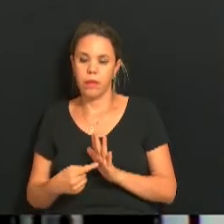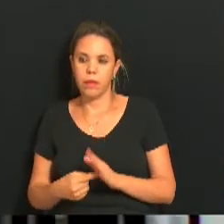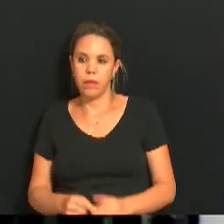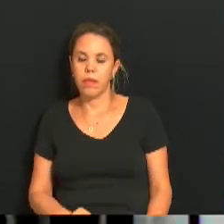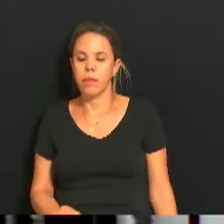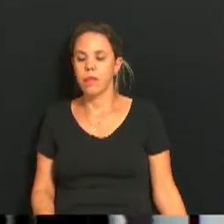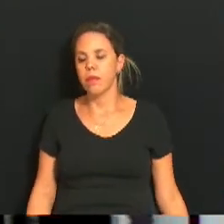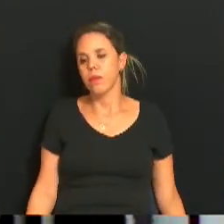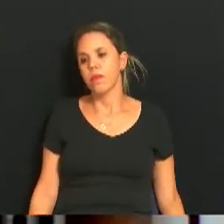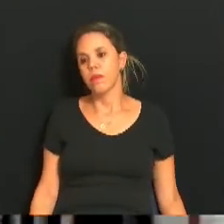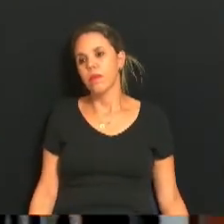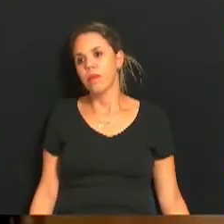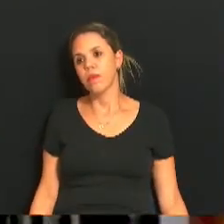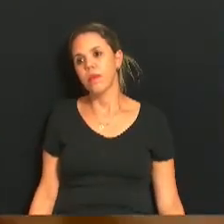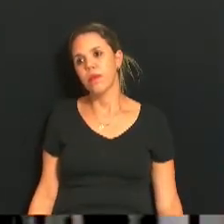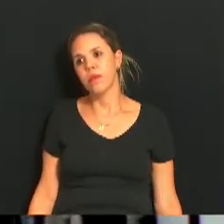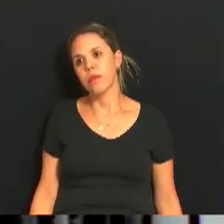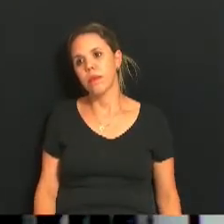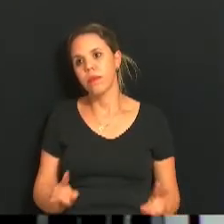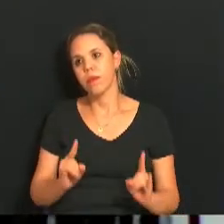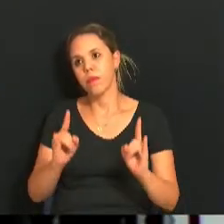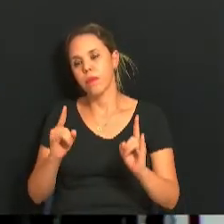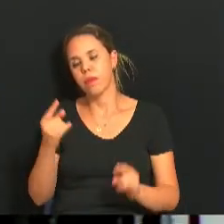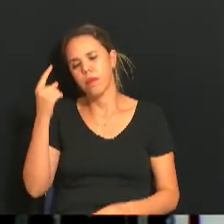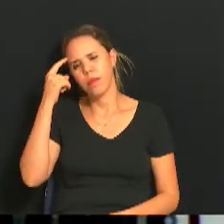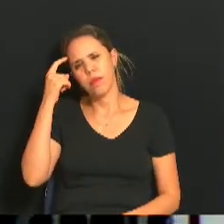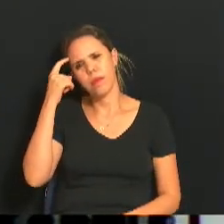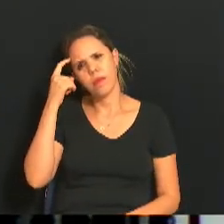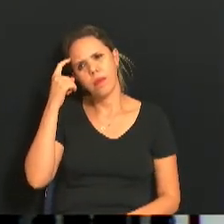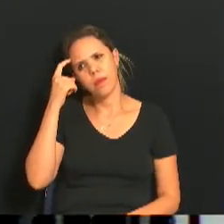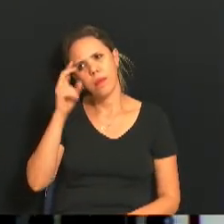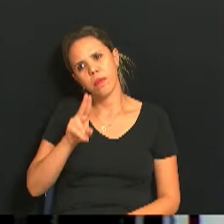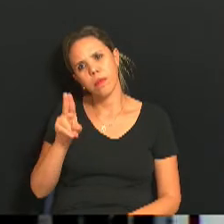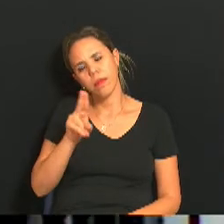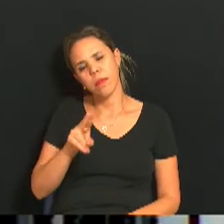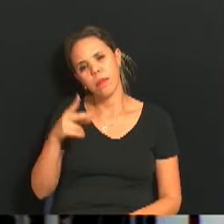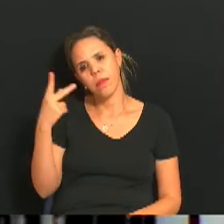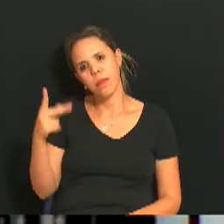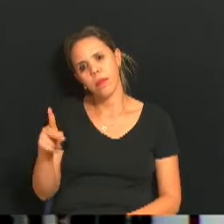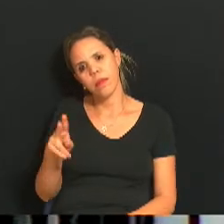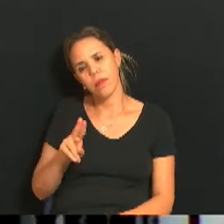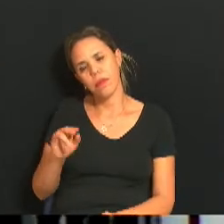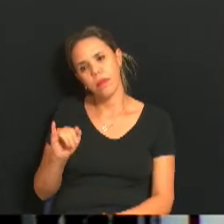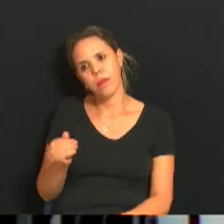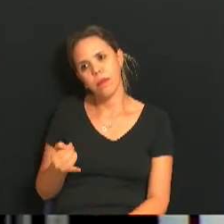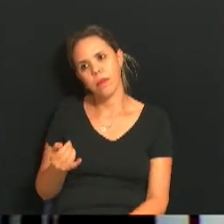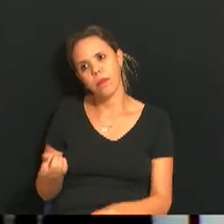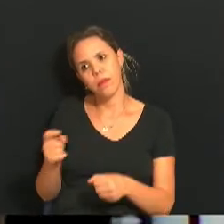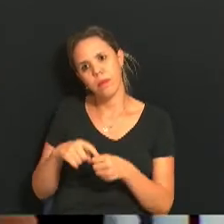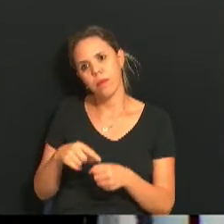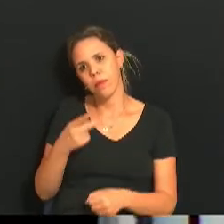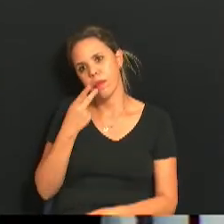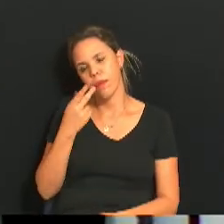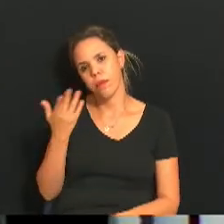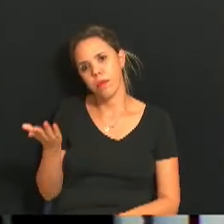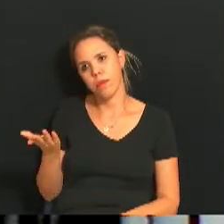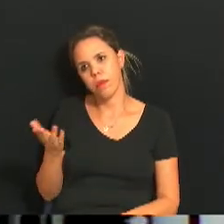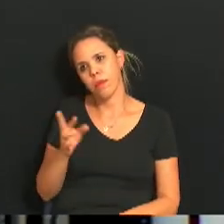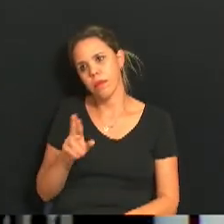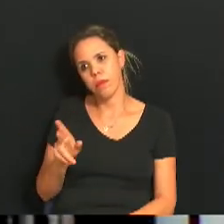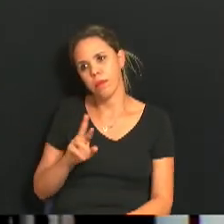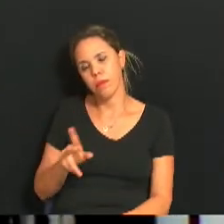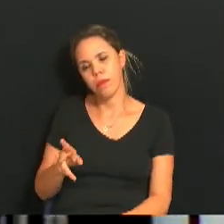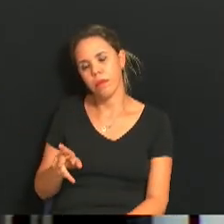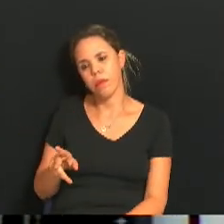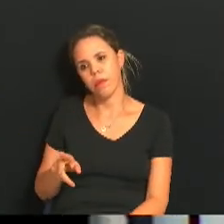seguir alguns bens tombados Nós pensamos em alguns uns para ele tá mas eu volto a destacar Não isso